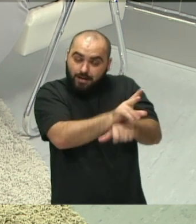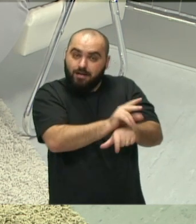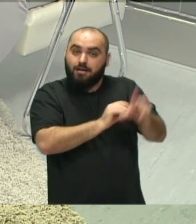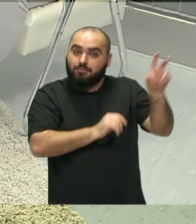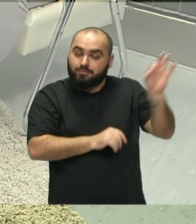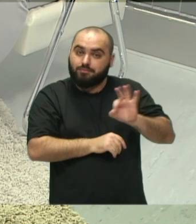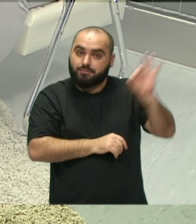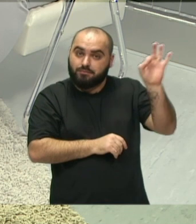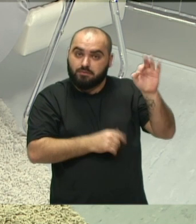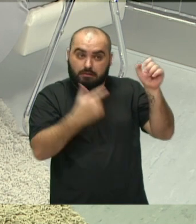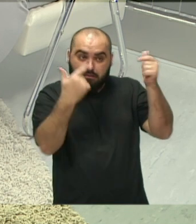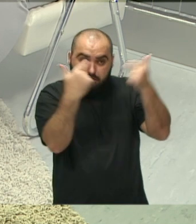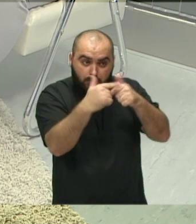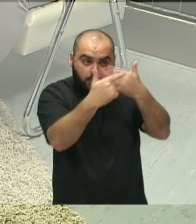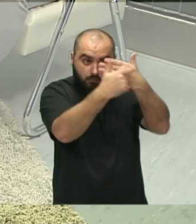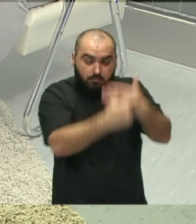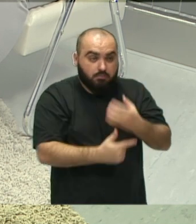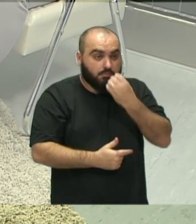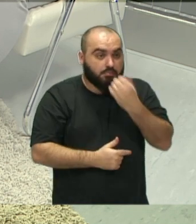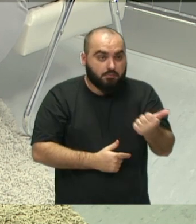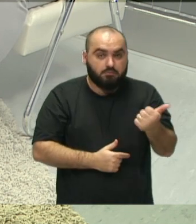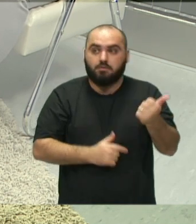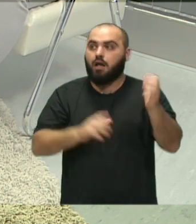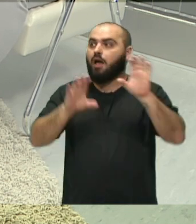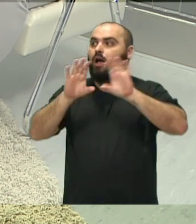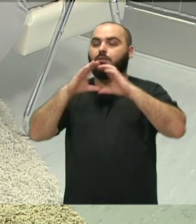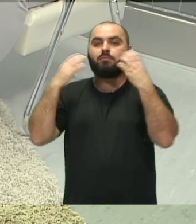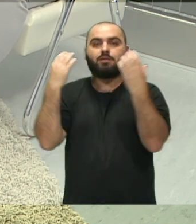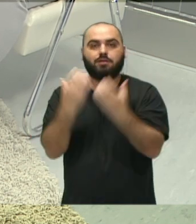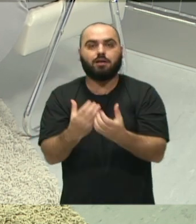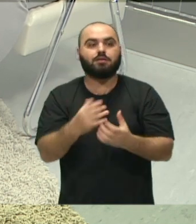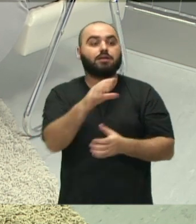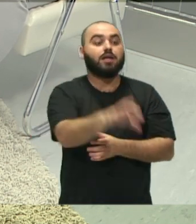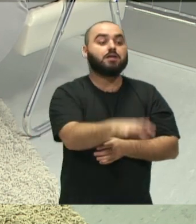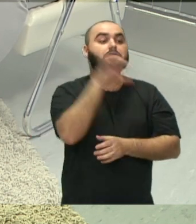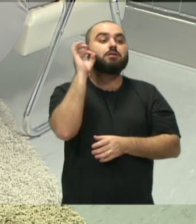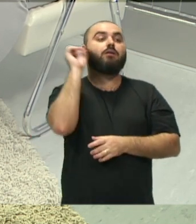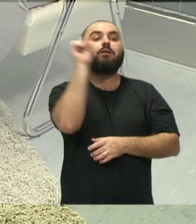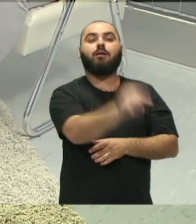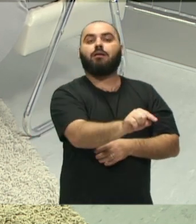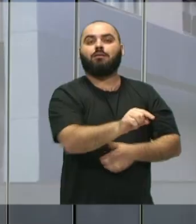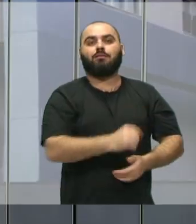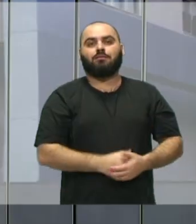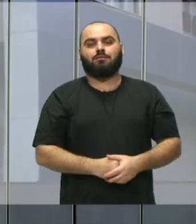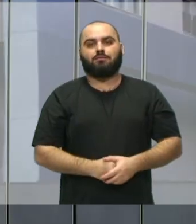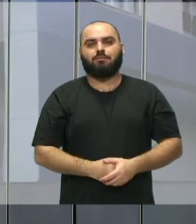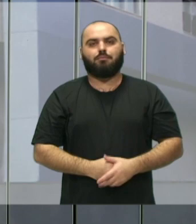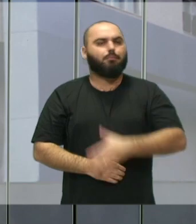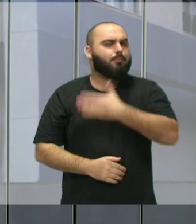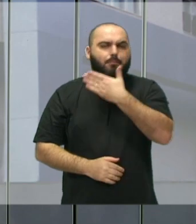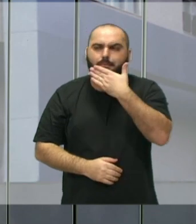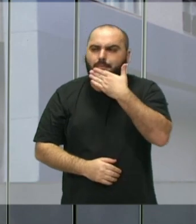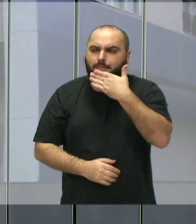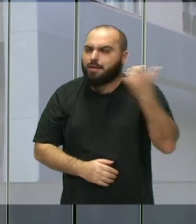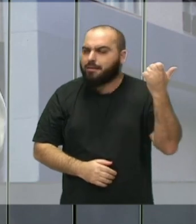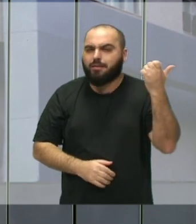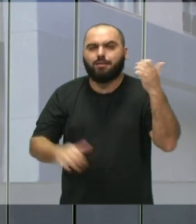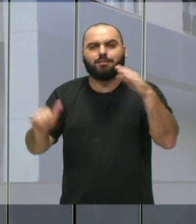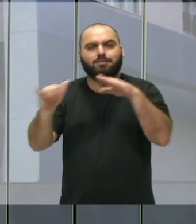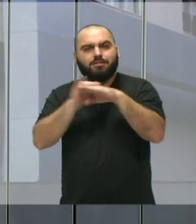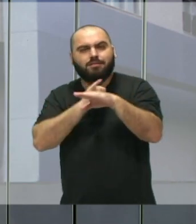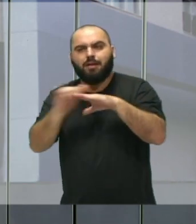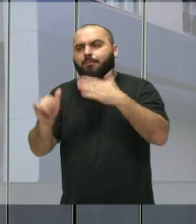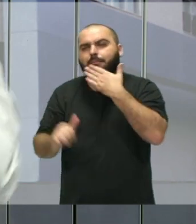ele está fazendo um bom papel, a própria comunidade vai eleger esse diretor. Então é a melhor forma de